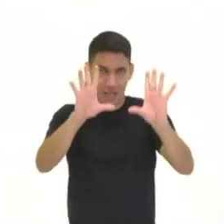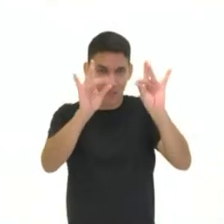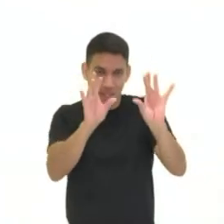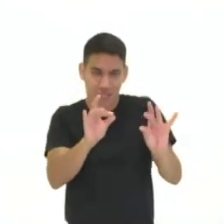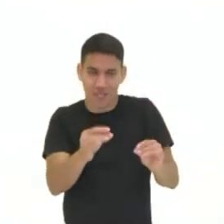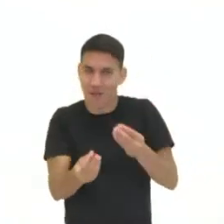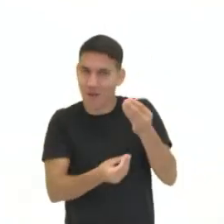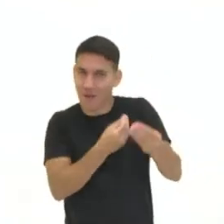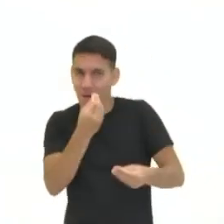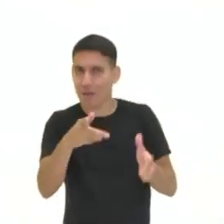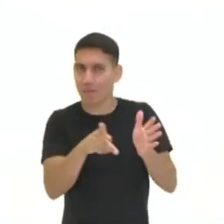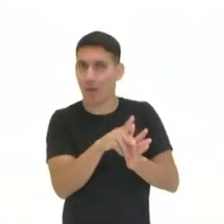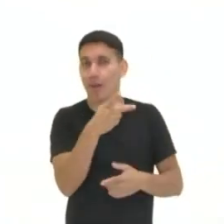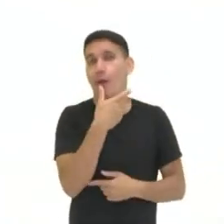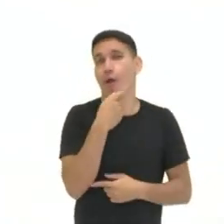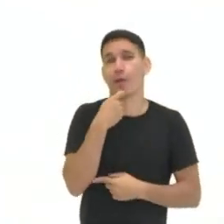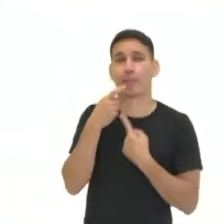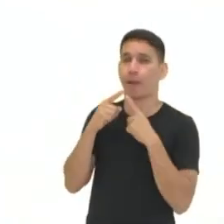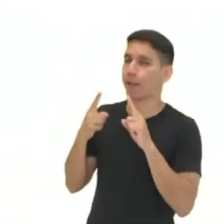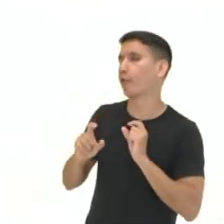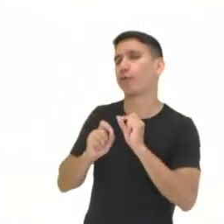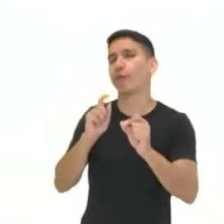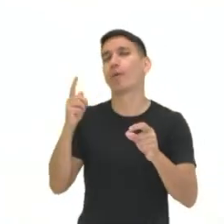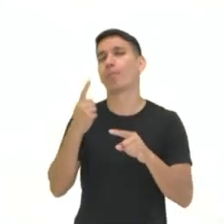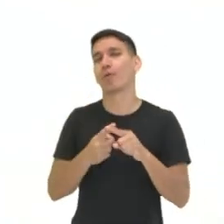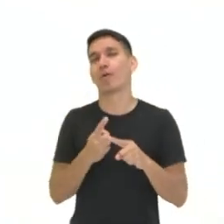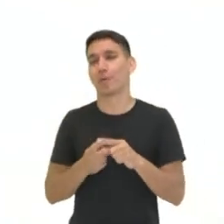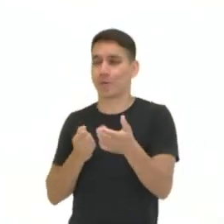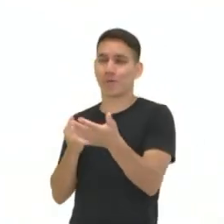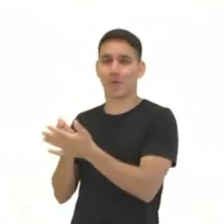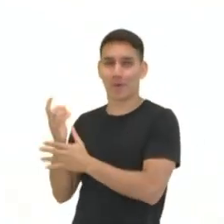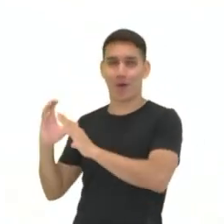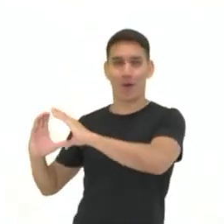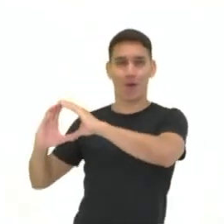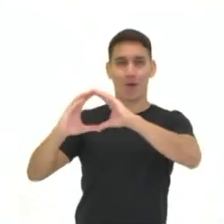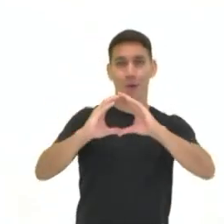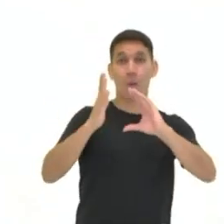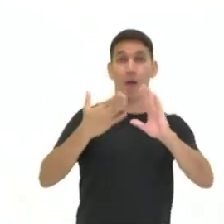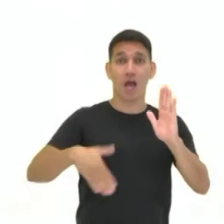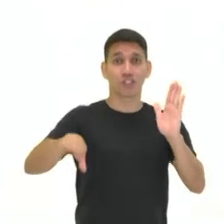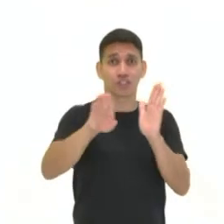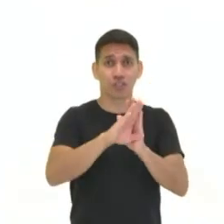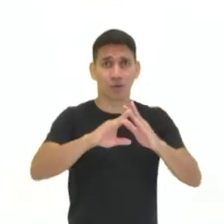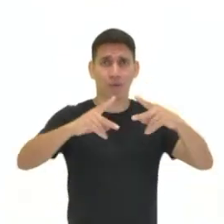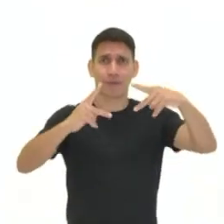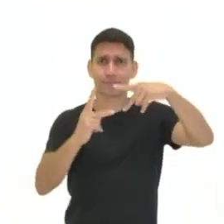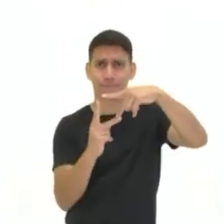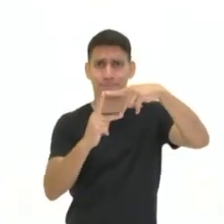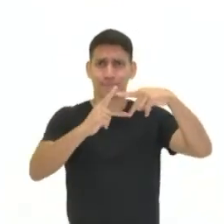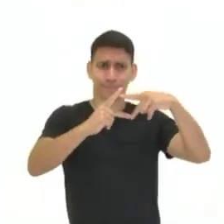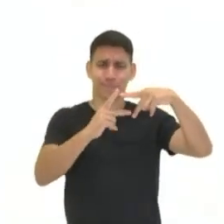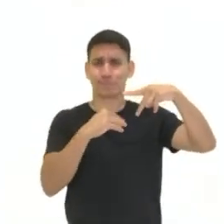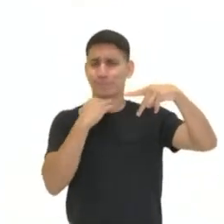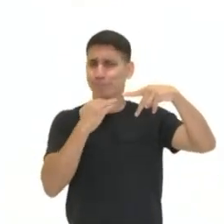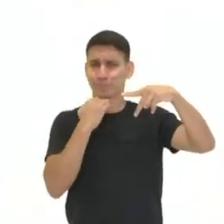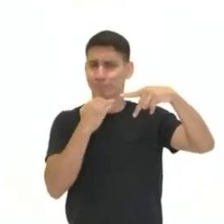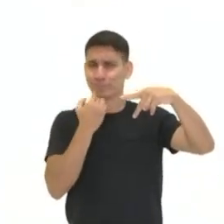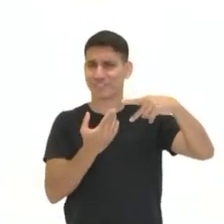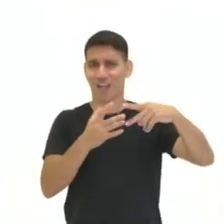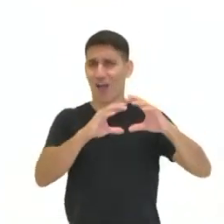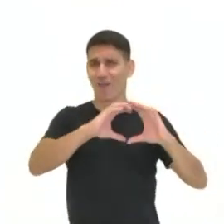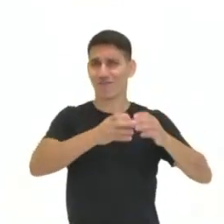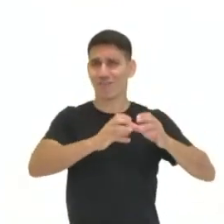essa questão de qual foi a reclamação, que seria o fato da roda quadrada, né? Além de quadrada, ela não funciona, obviamente, não